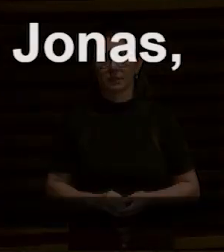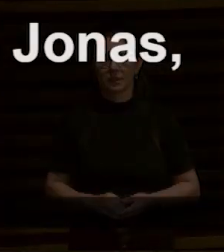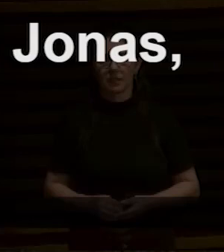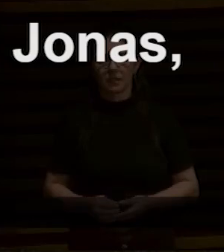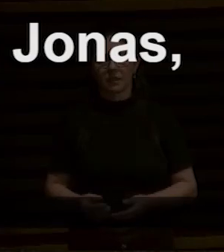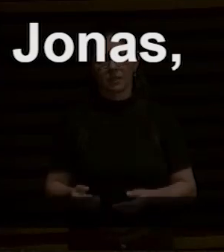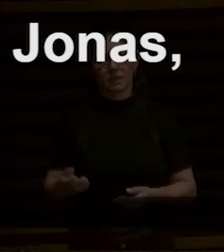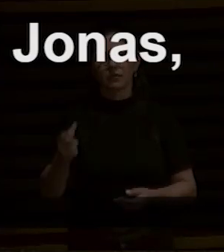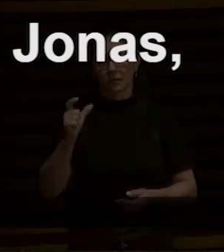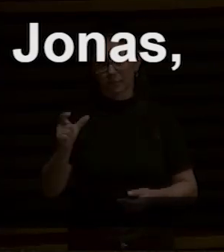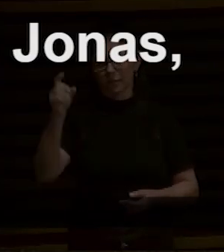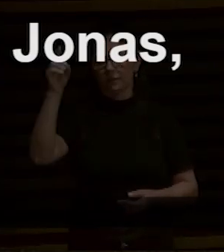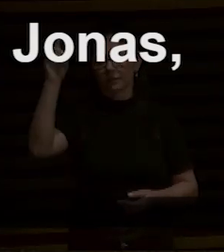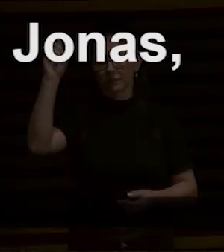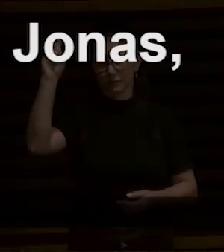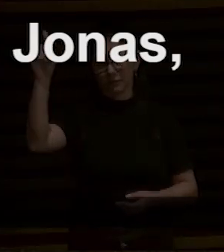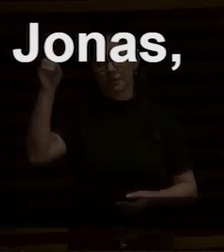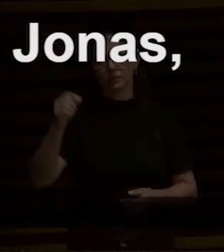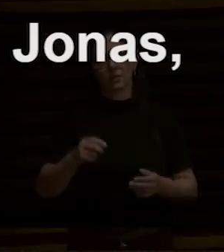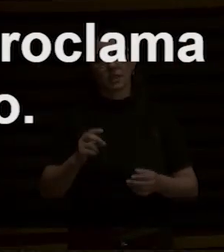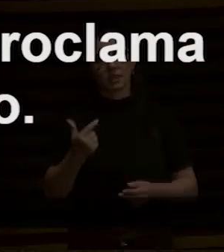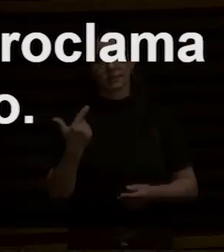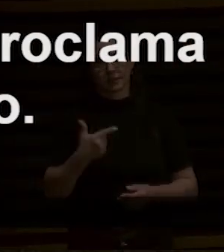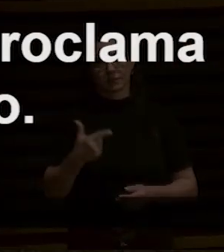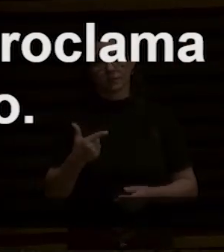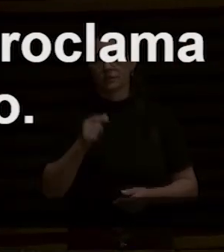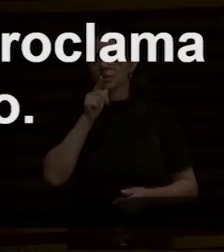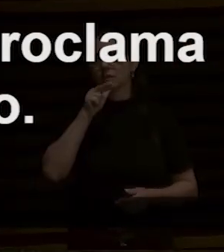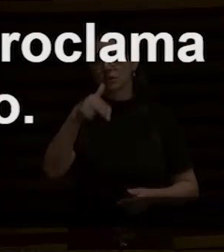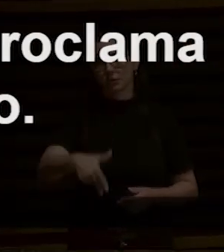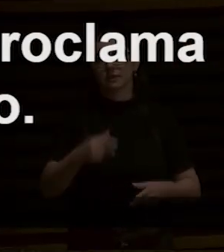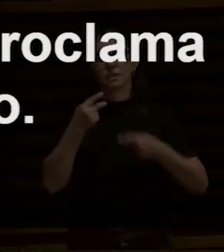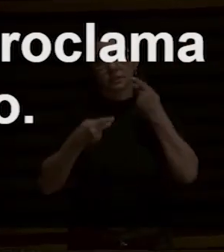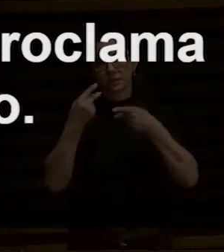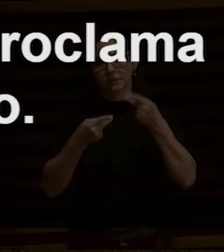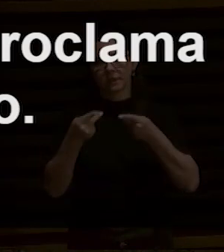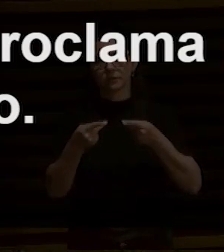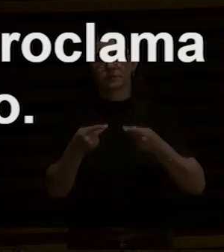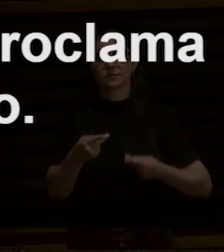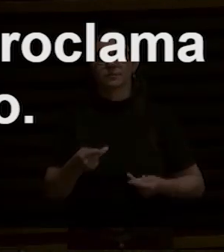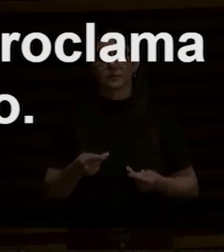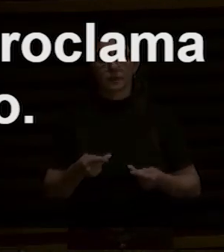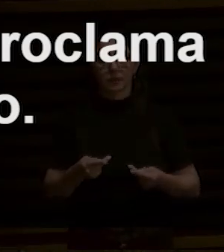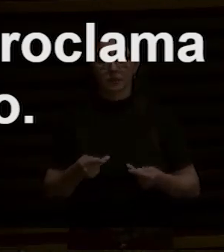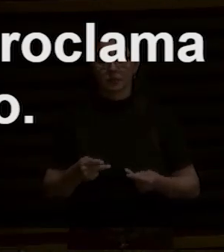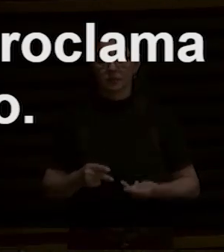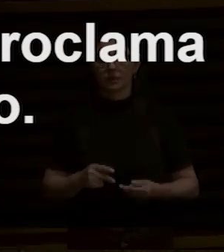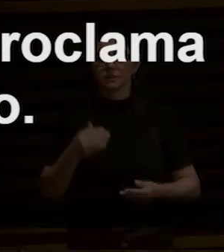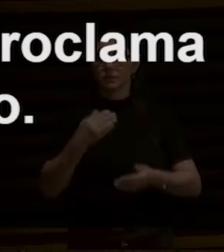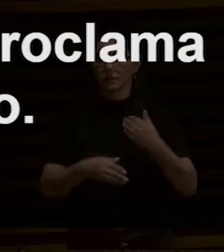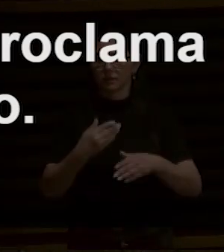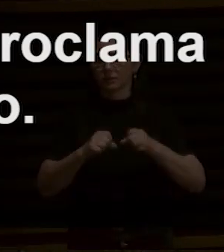do Senhor segunda vez a Jonas, dizendo: Dispõe-te, vai à grande cidade de Nínive e